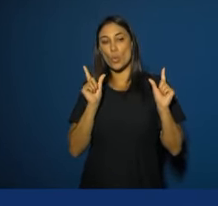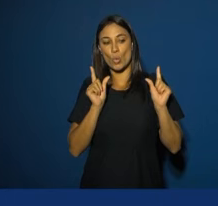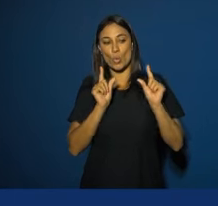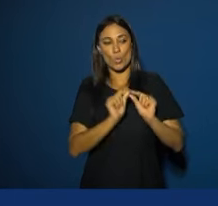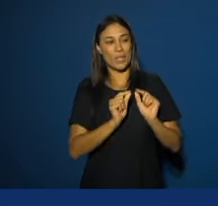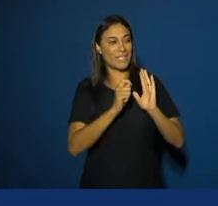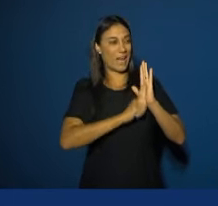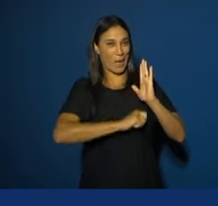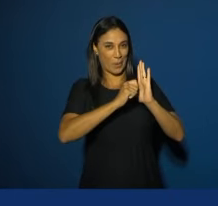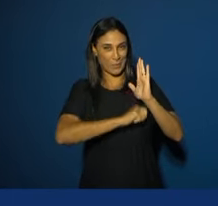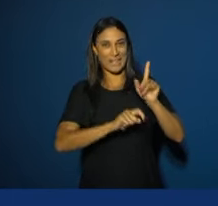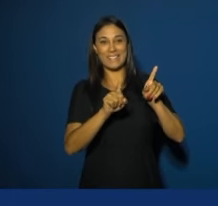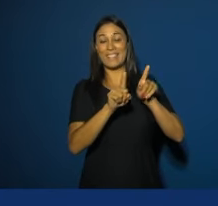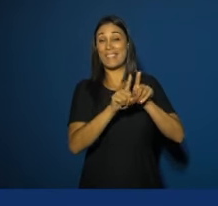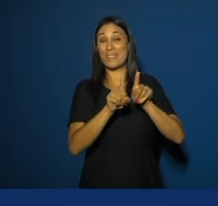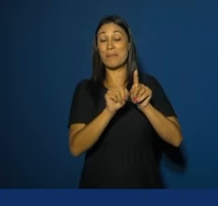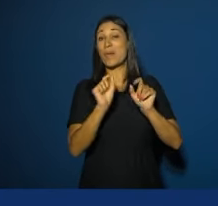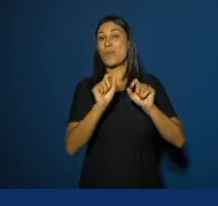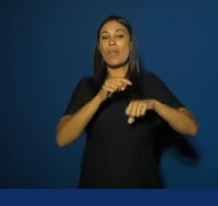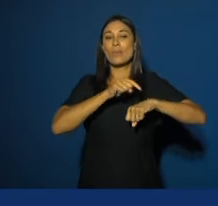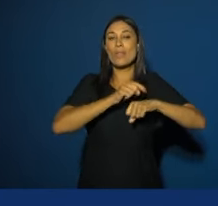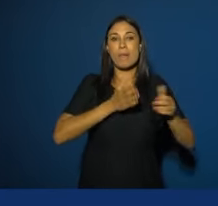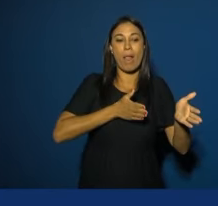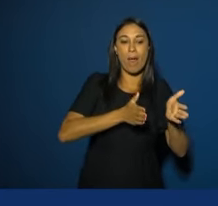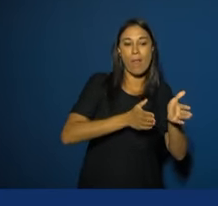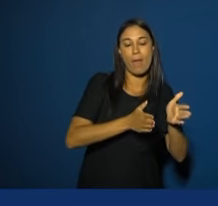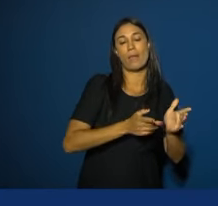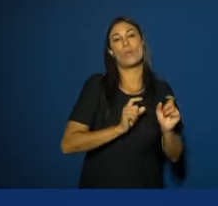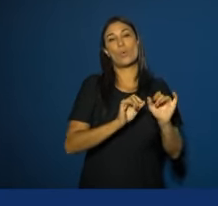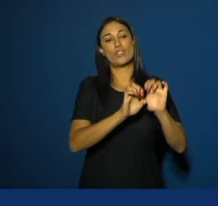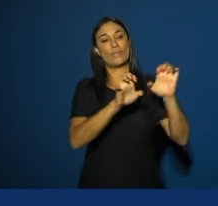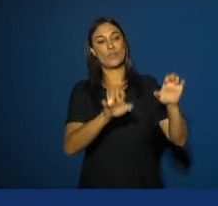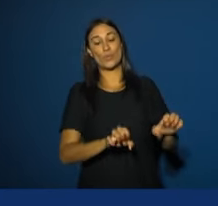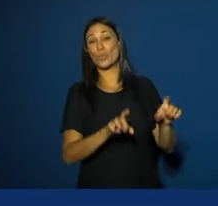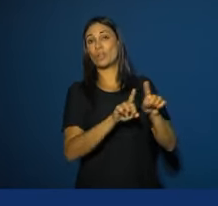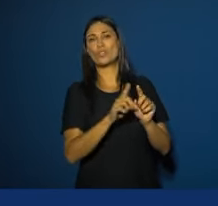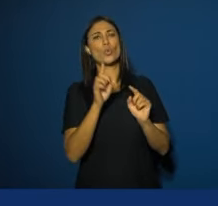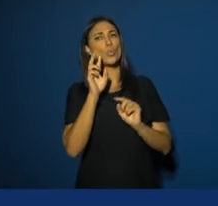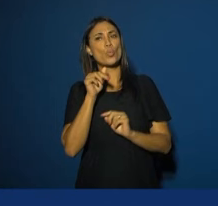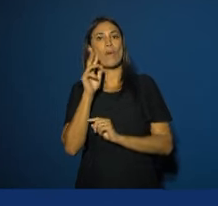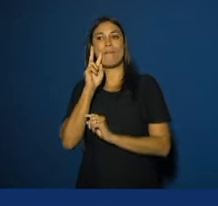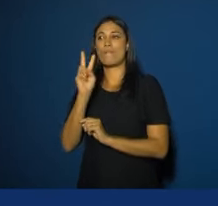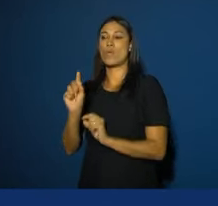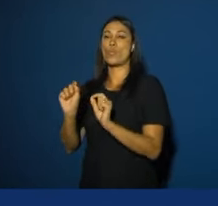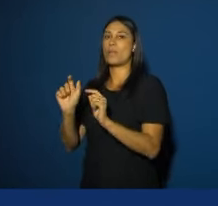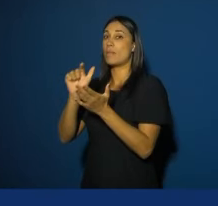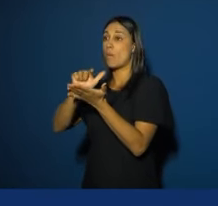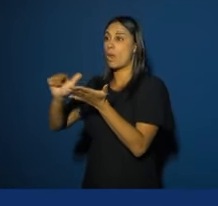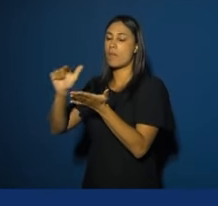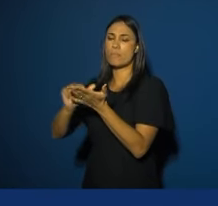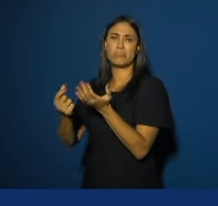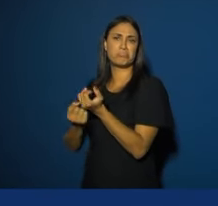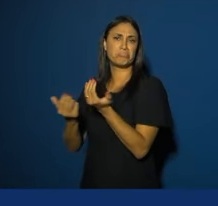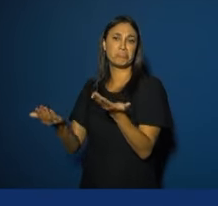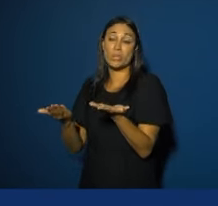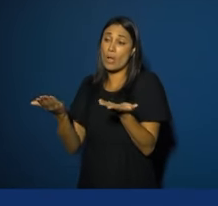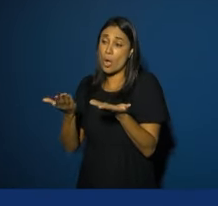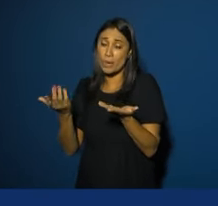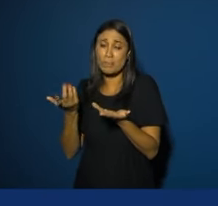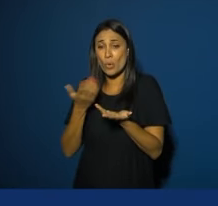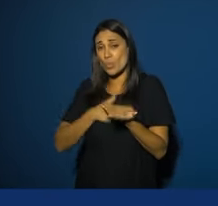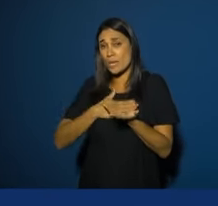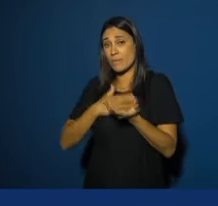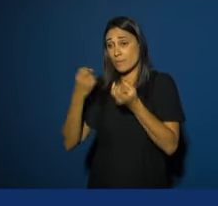contratos né Acho que em tempos no setor de infraestrutura a gente não via um consenso tão Limpo quanto esse Queria que você